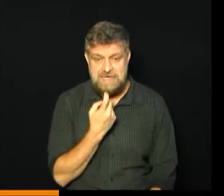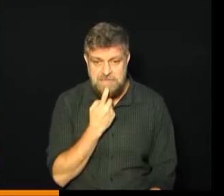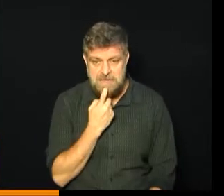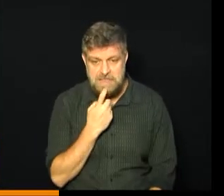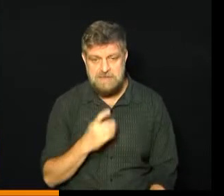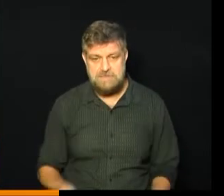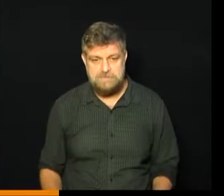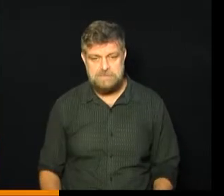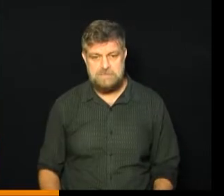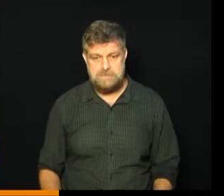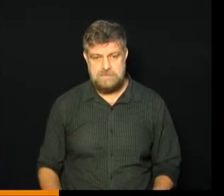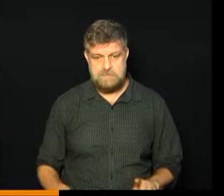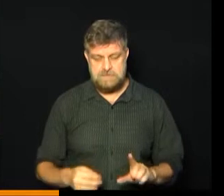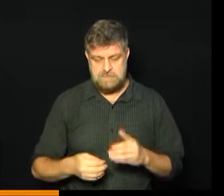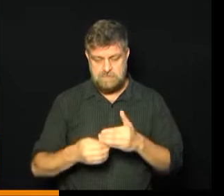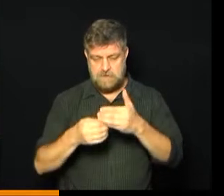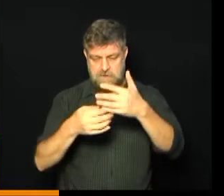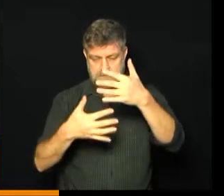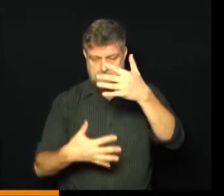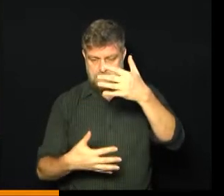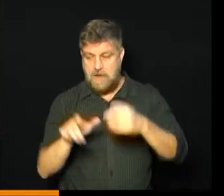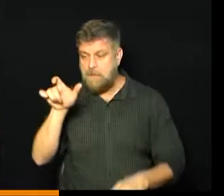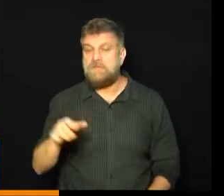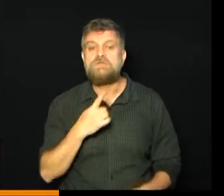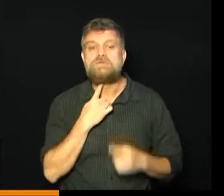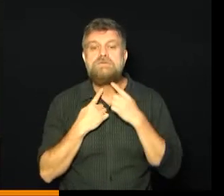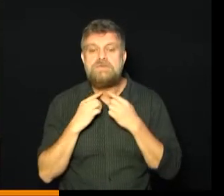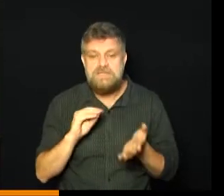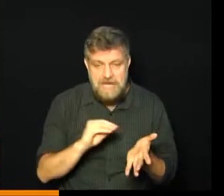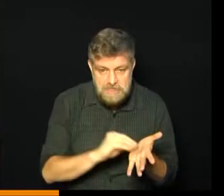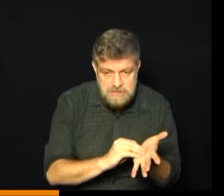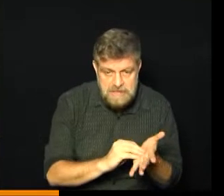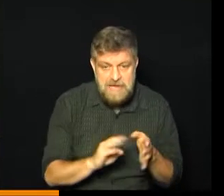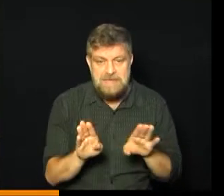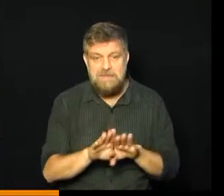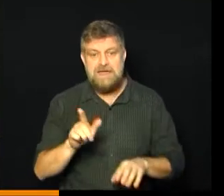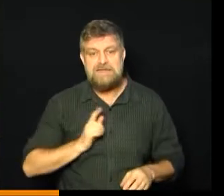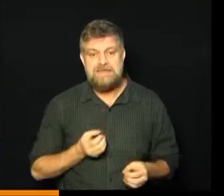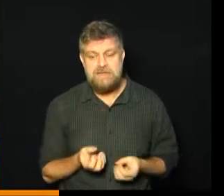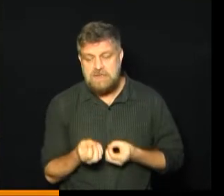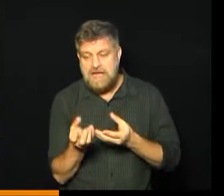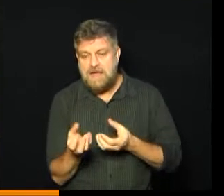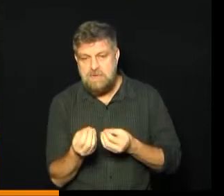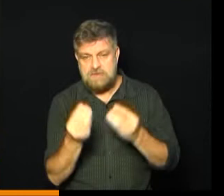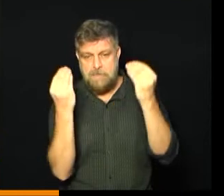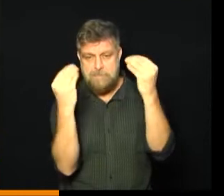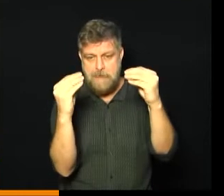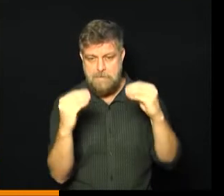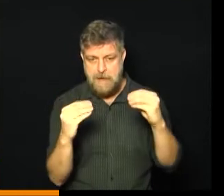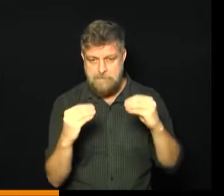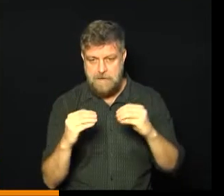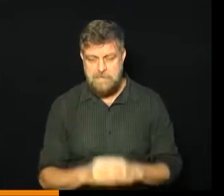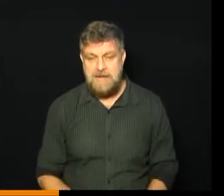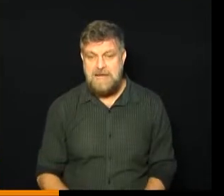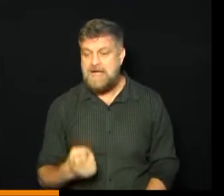vacina.campinas.sp.gov.br, no caso do agendamento, caso a pessoa queira agendar. E aí tem todas as instruções. No Campinas Vacina Mais,